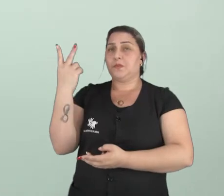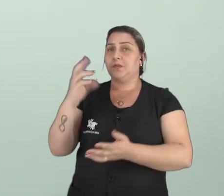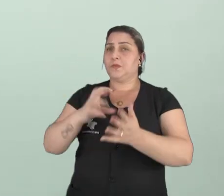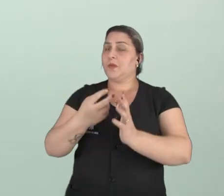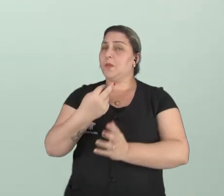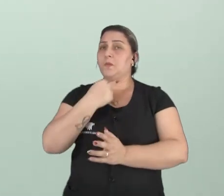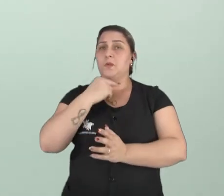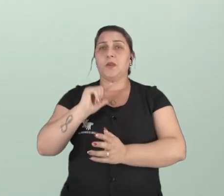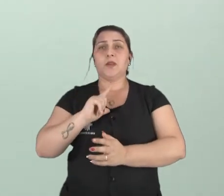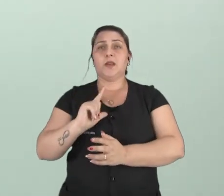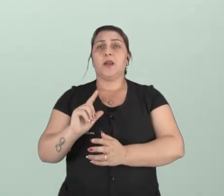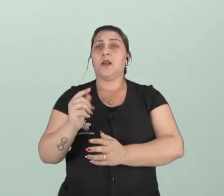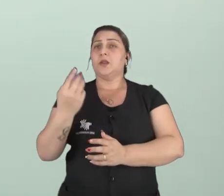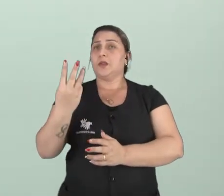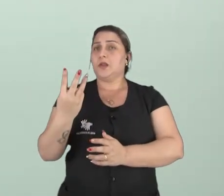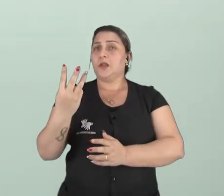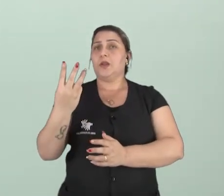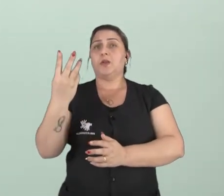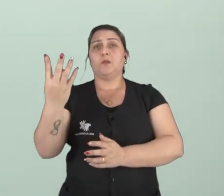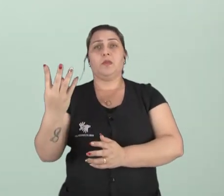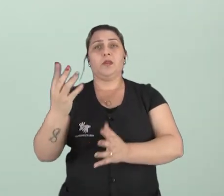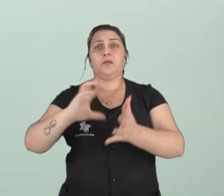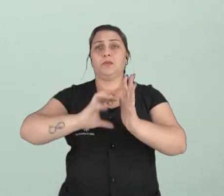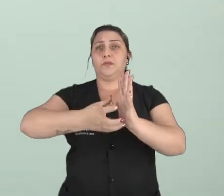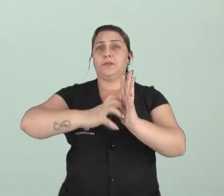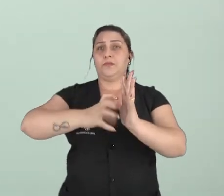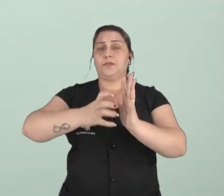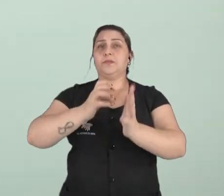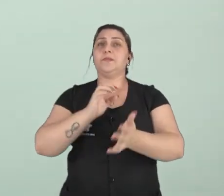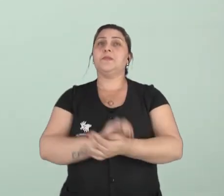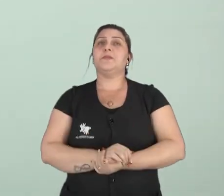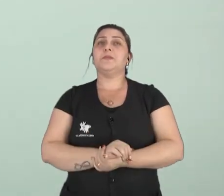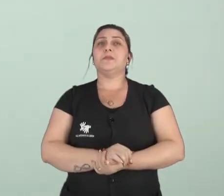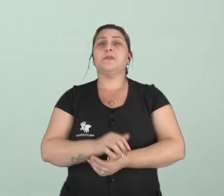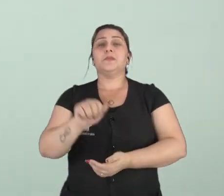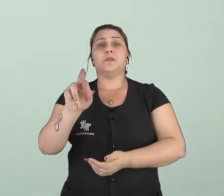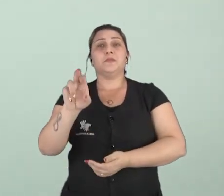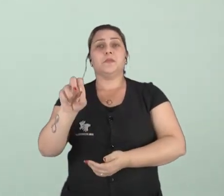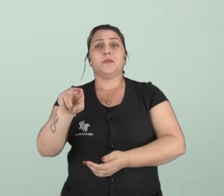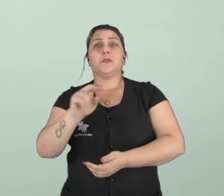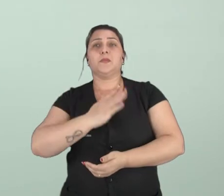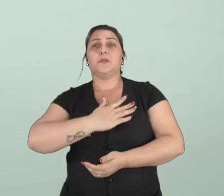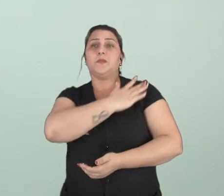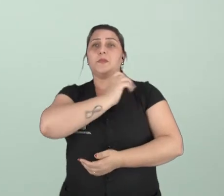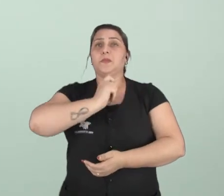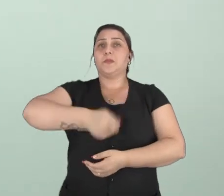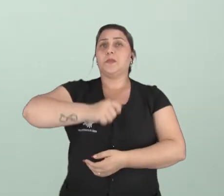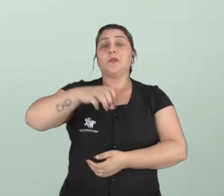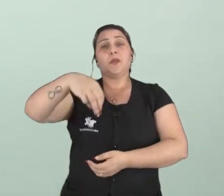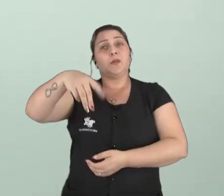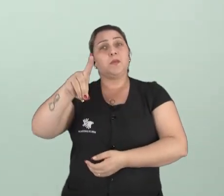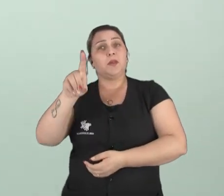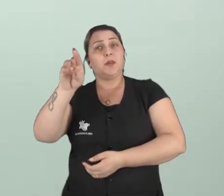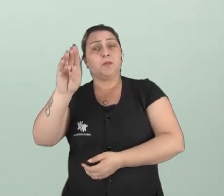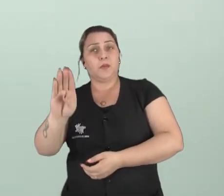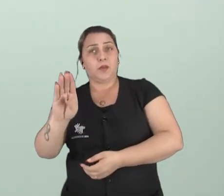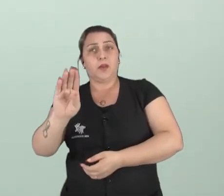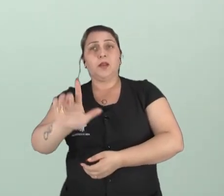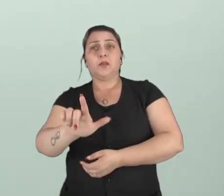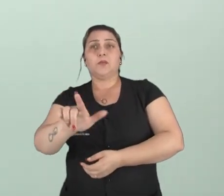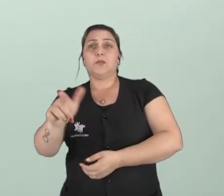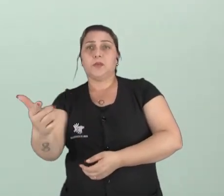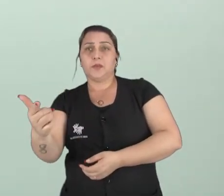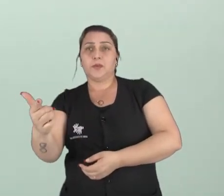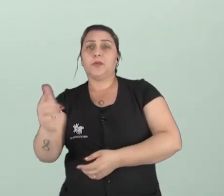partidos, não podia ter outro partido. A Arena era aí, então, o partido da ditadura militar e o MDB era a